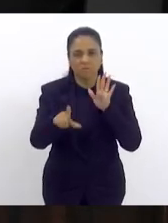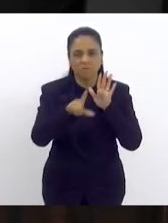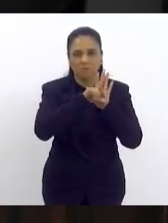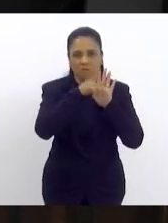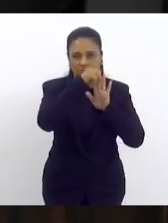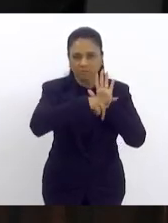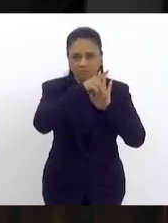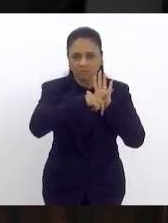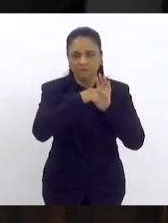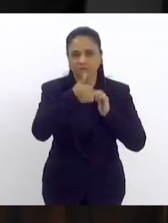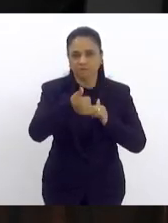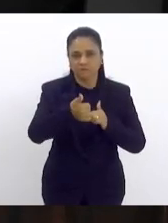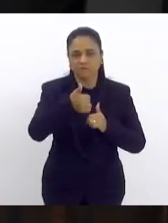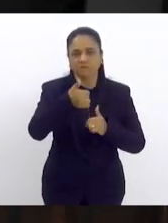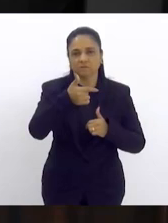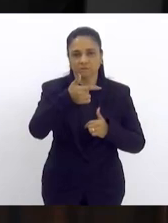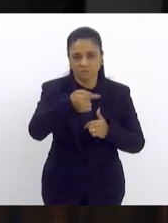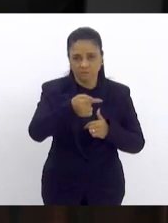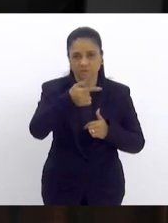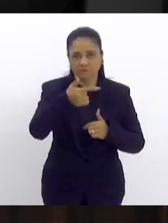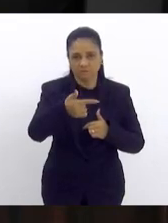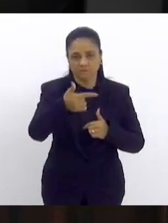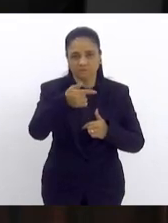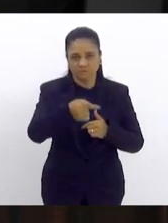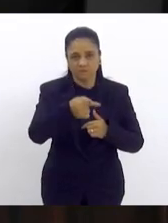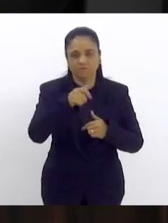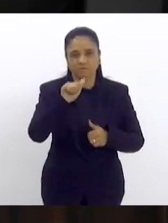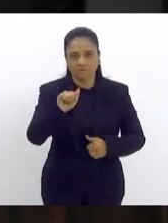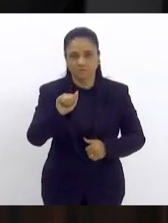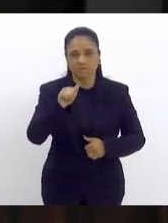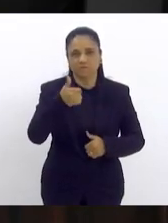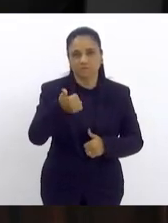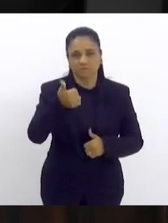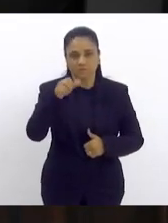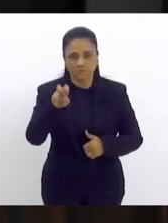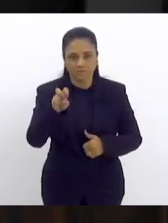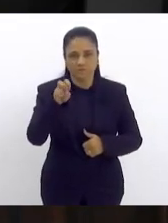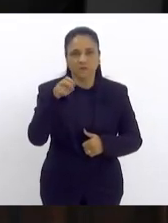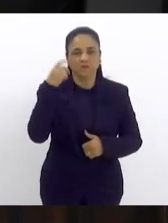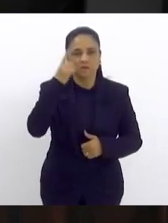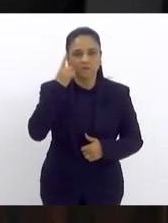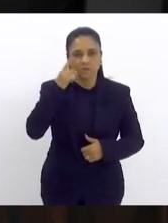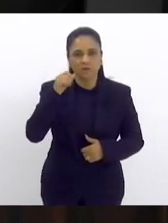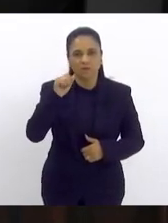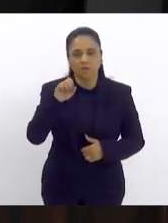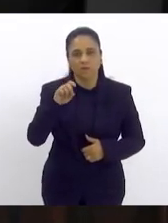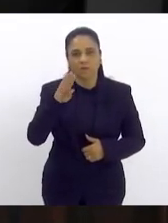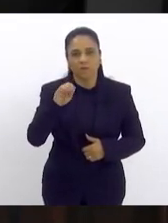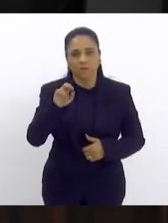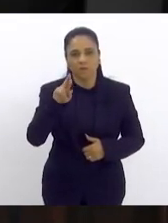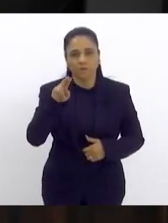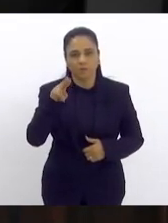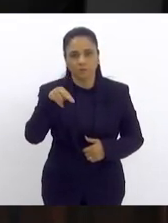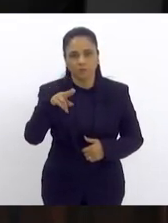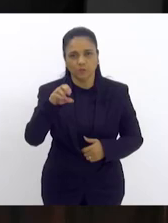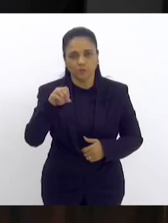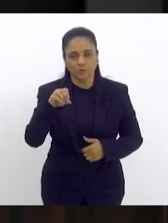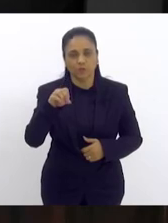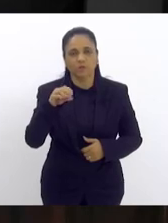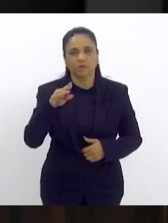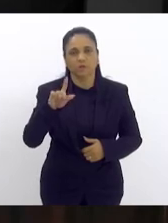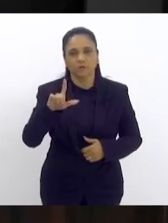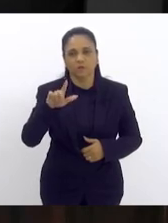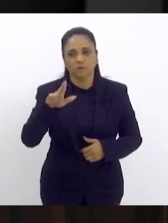número 717 a de 2015 de autoria dos deputados Bruno dalway e Luiz Paulo que